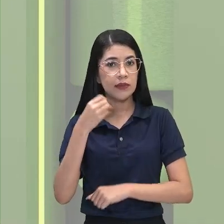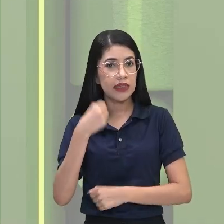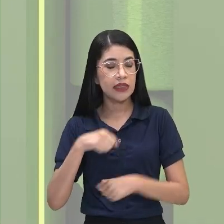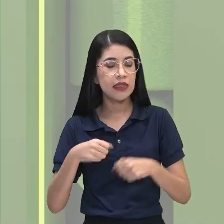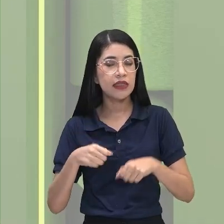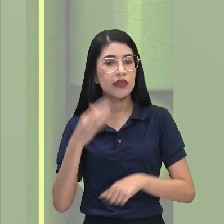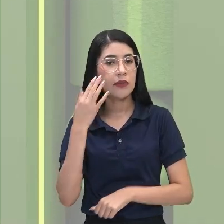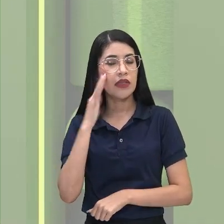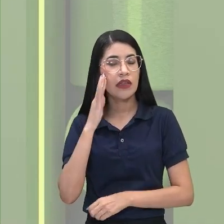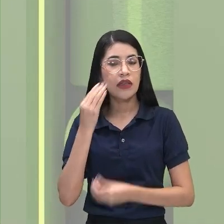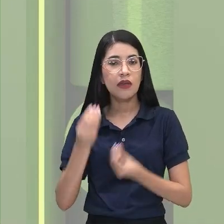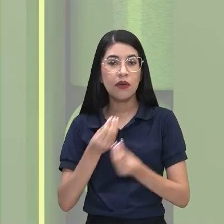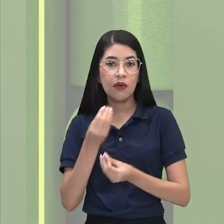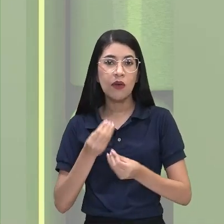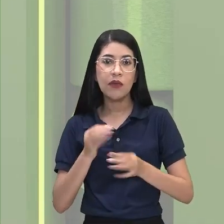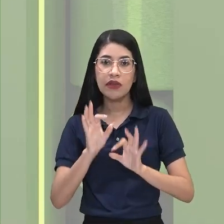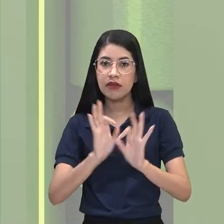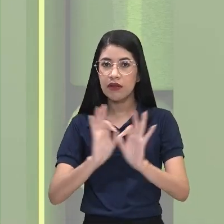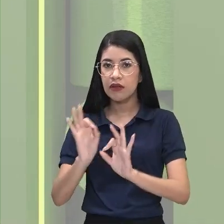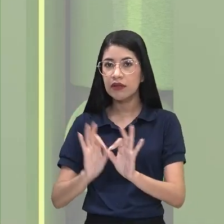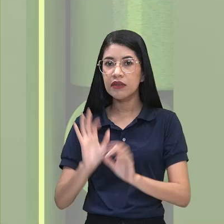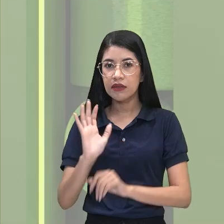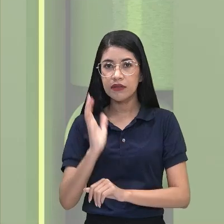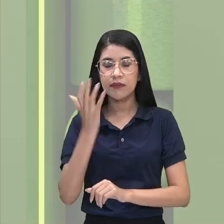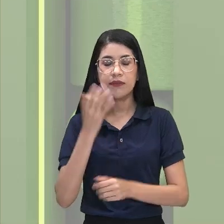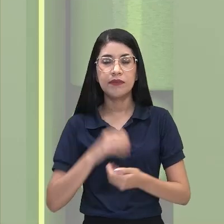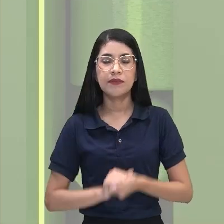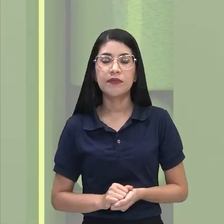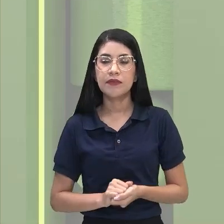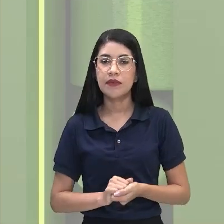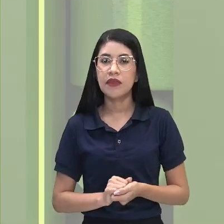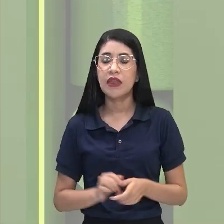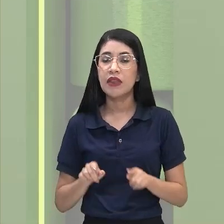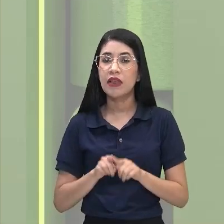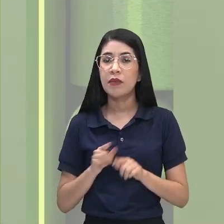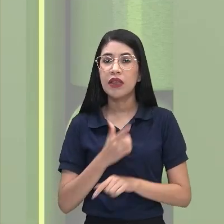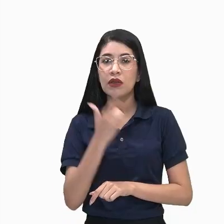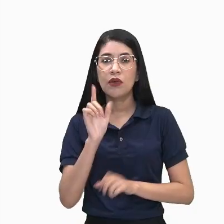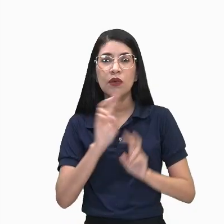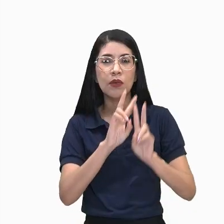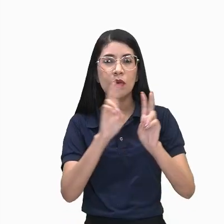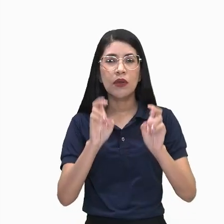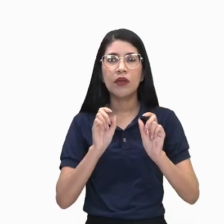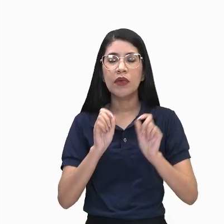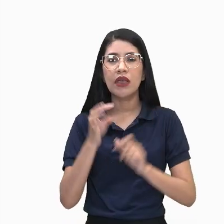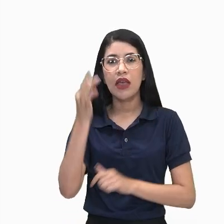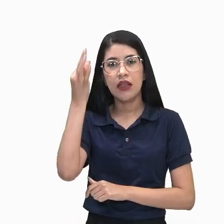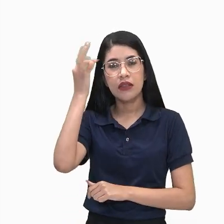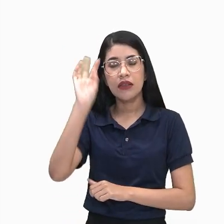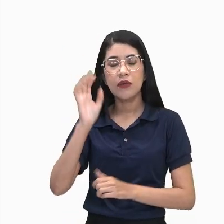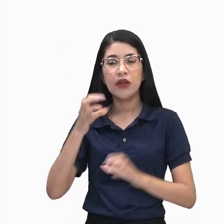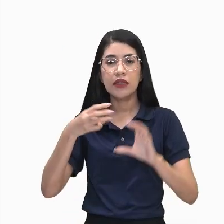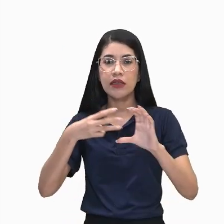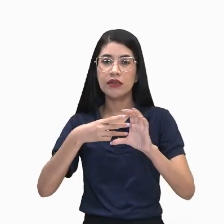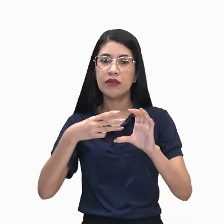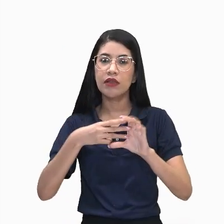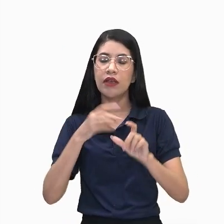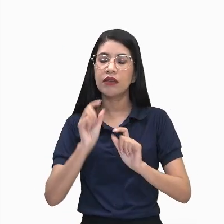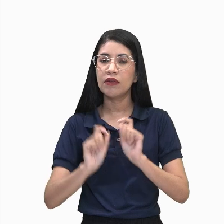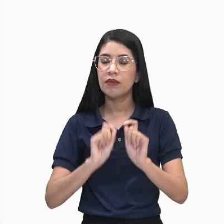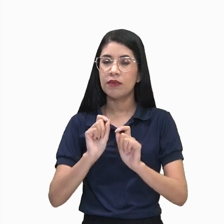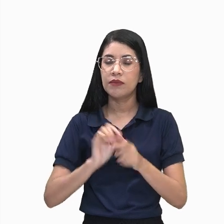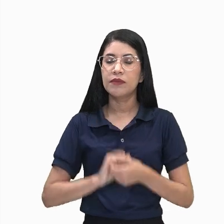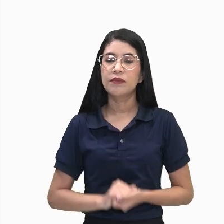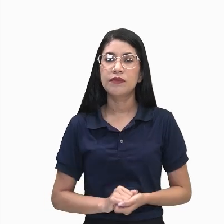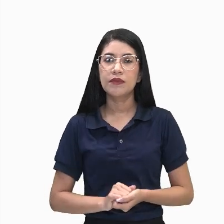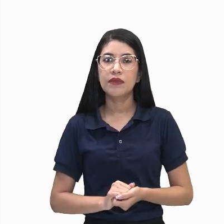essa complexidade. E aí, nós temos também o assunto sobre a teoria celular. A teoria celular,